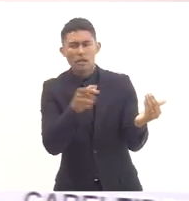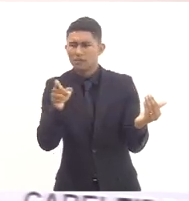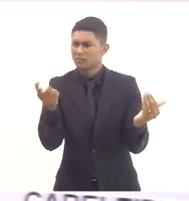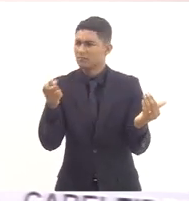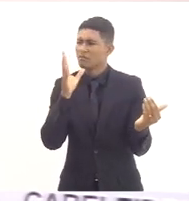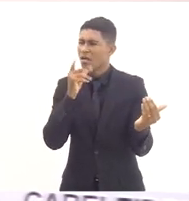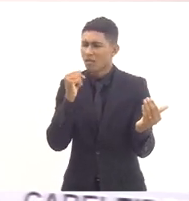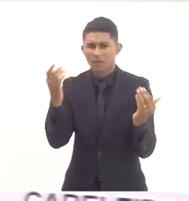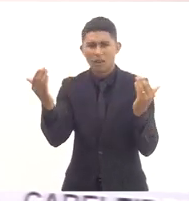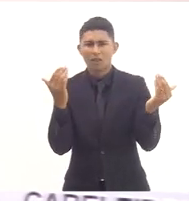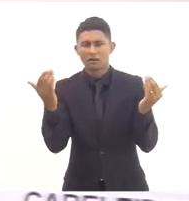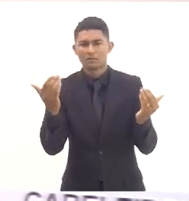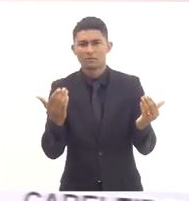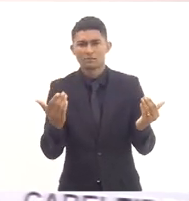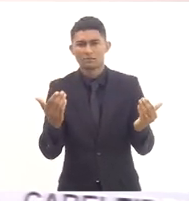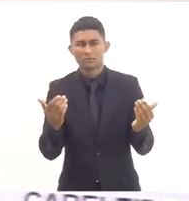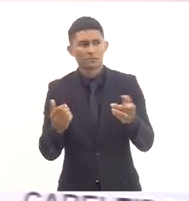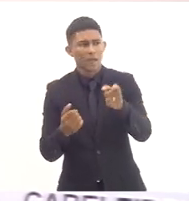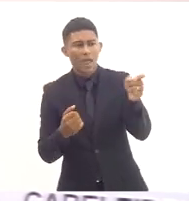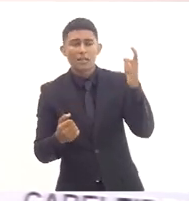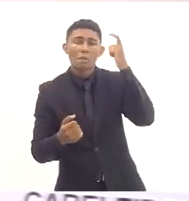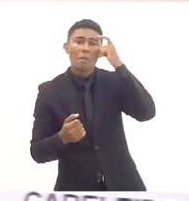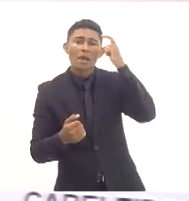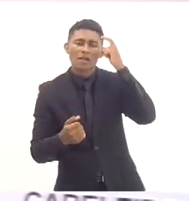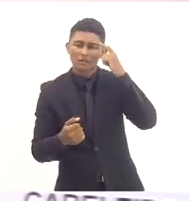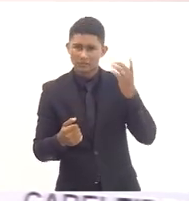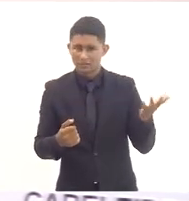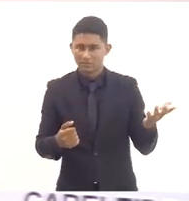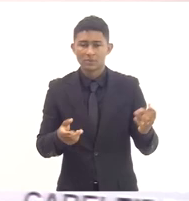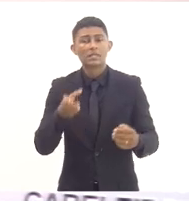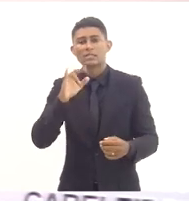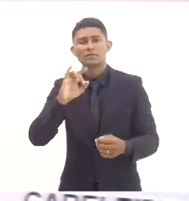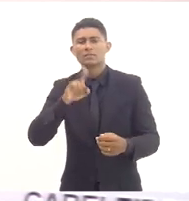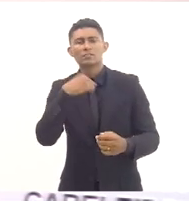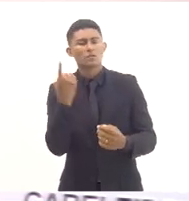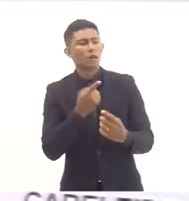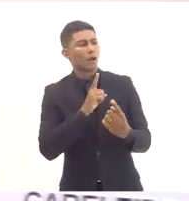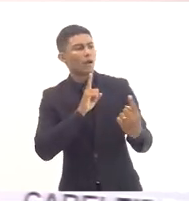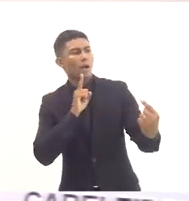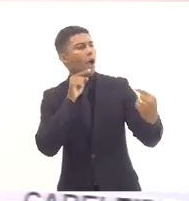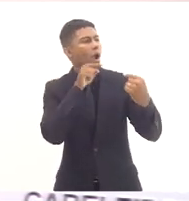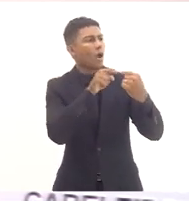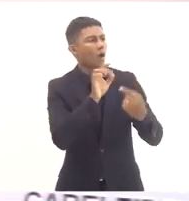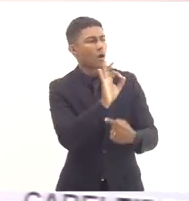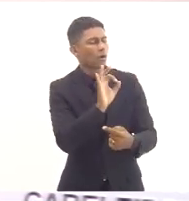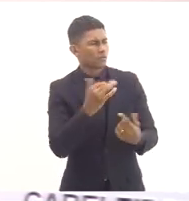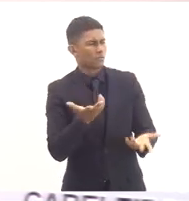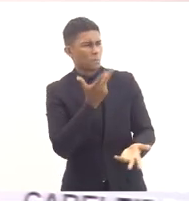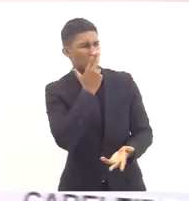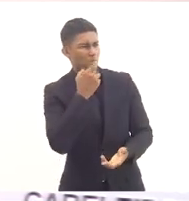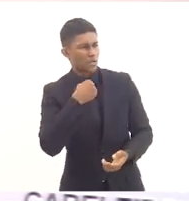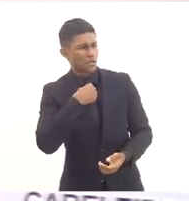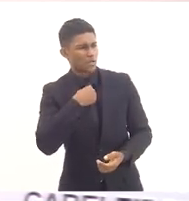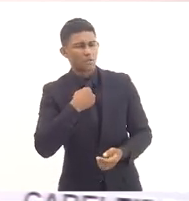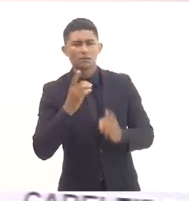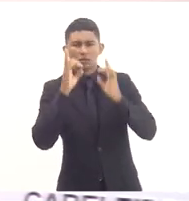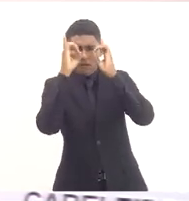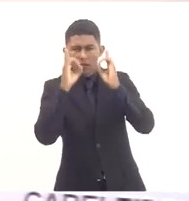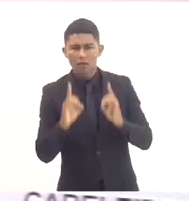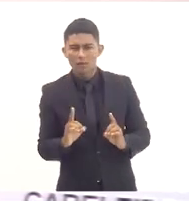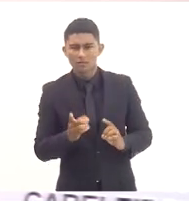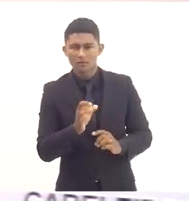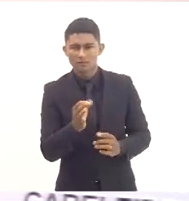que é ser eficiente e aí se você não se adéqua esses aí se separamos você é deficiente